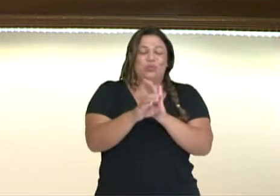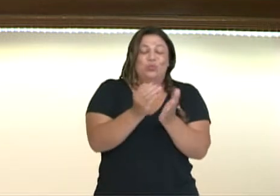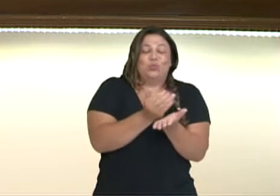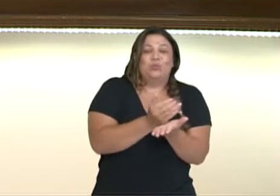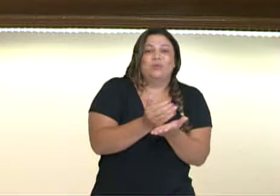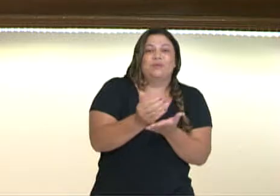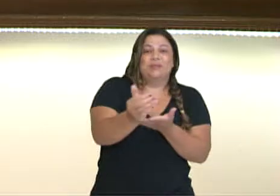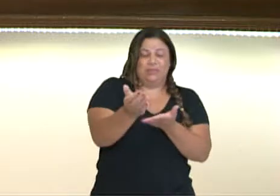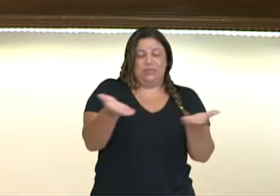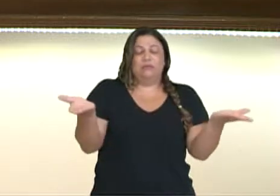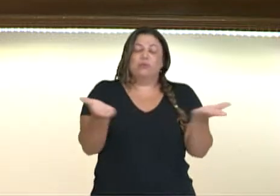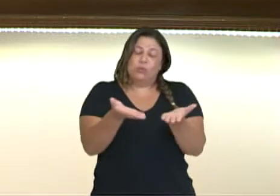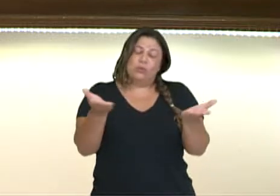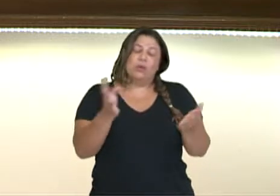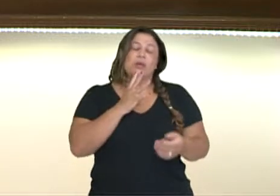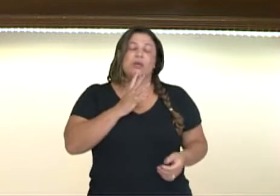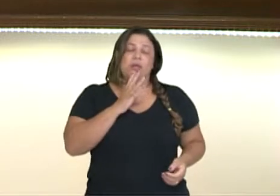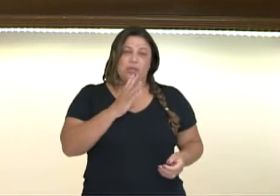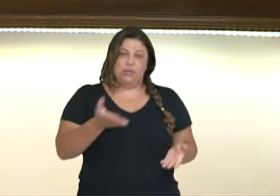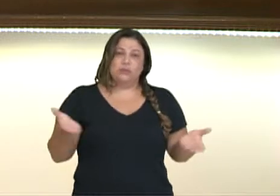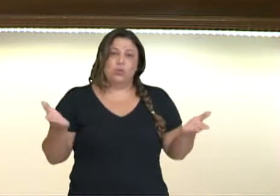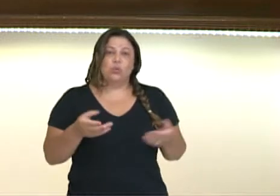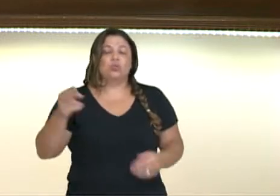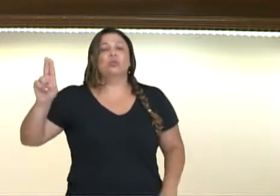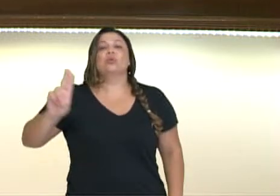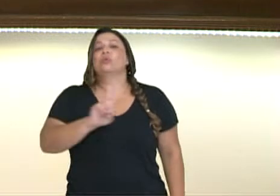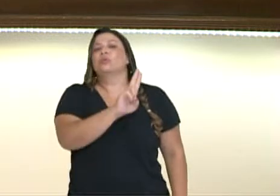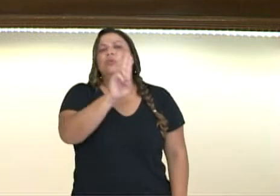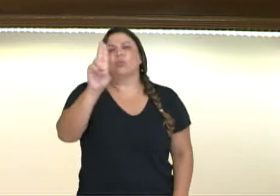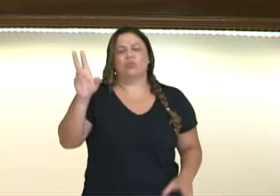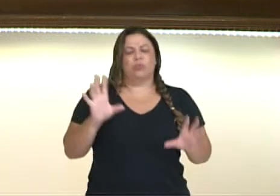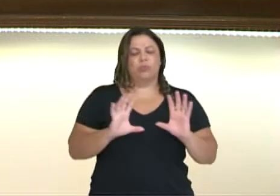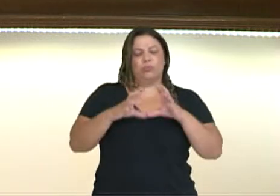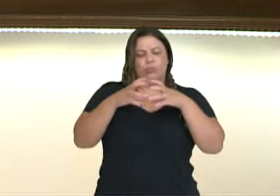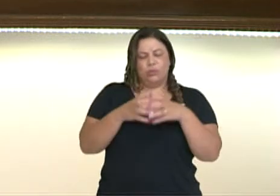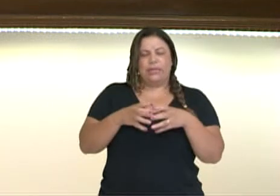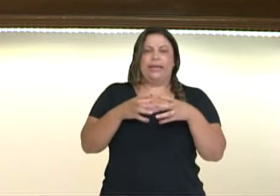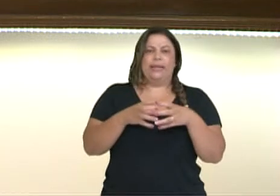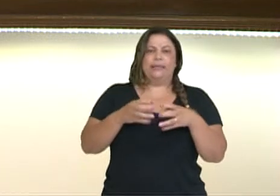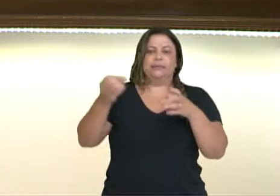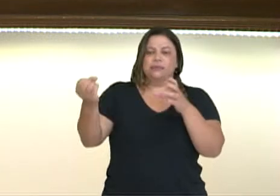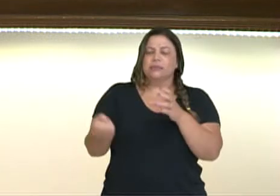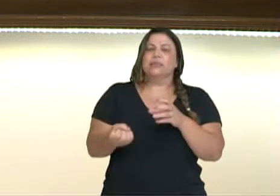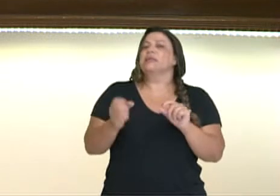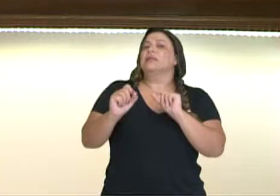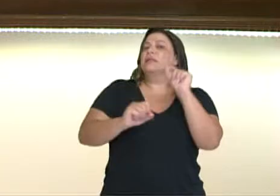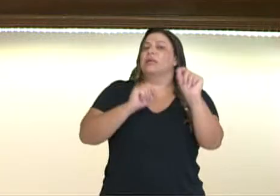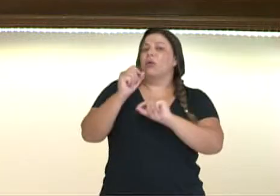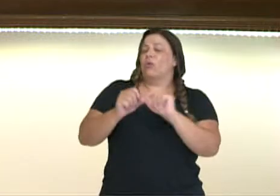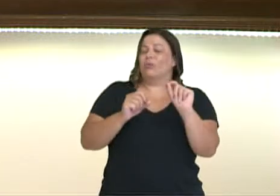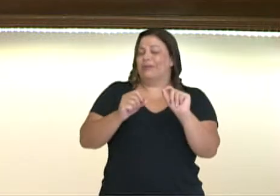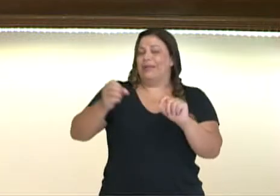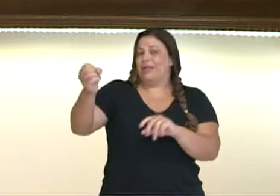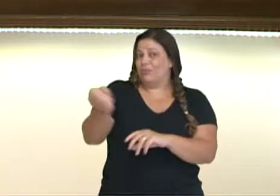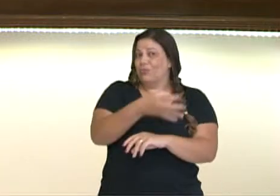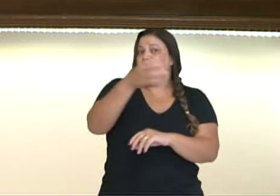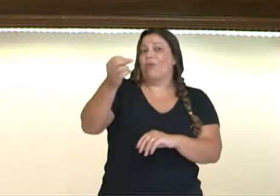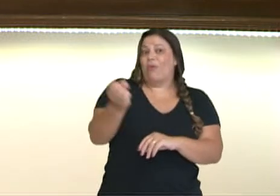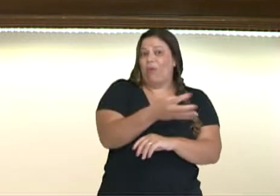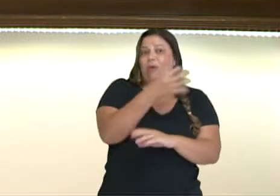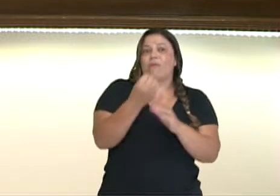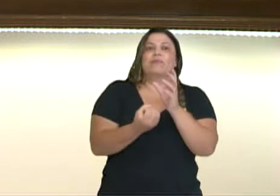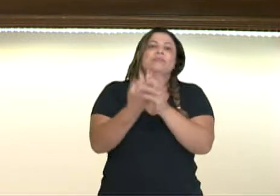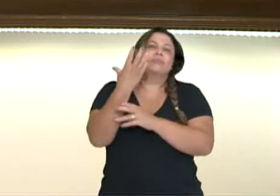gente conhece hoje em dia. Então o nome dessa nova classe social que está surgindo diferente do que já existia é chamada